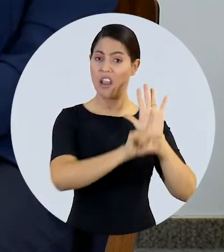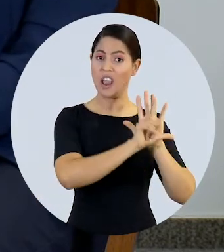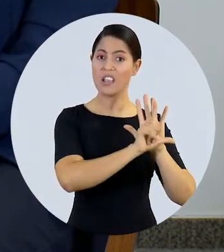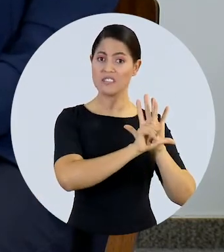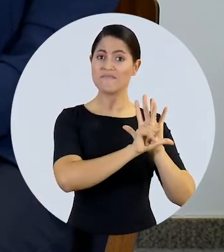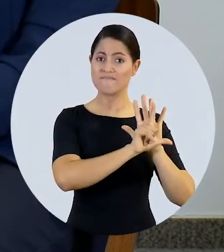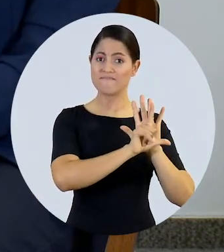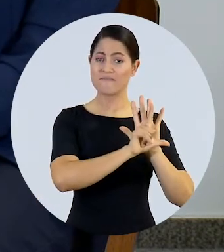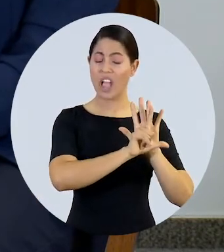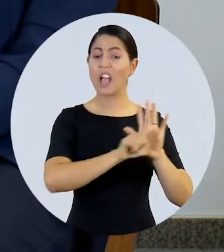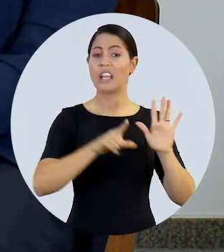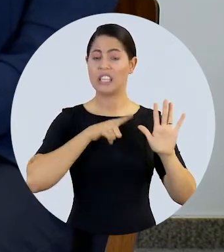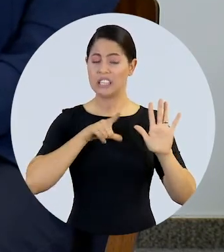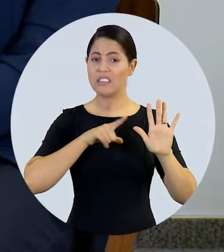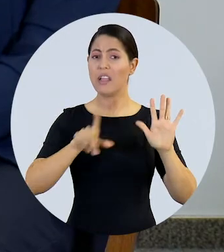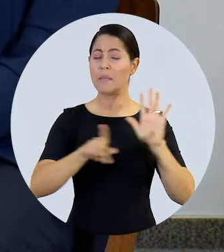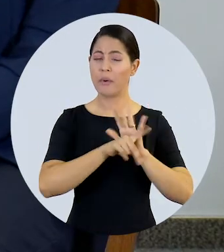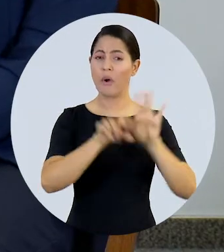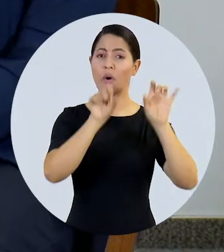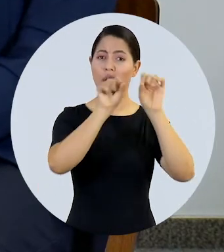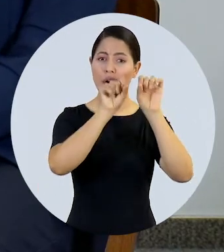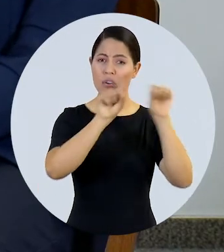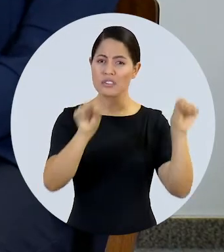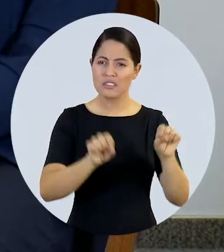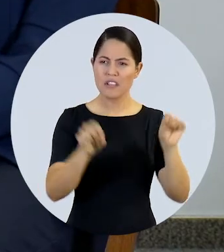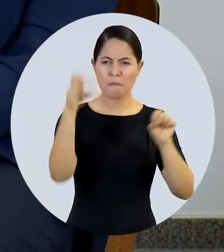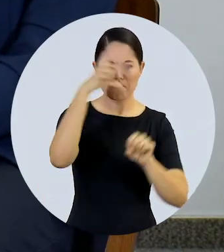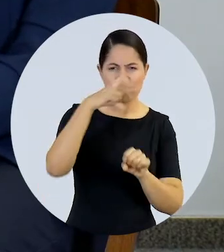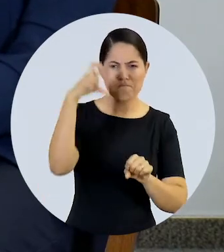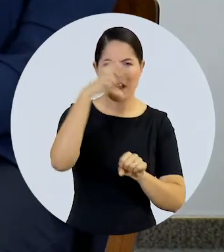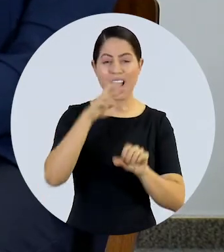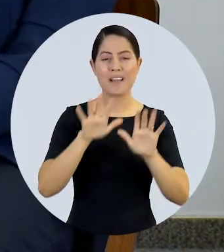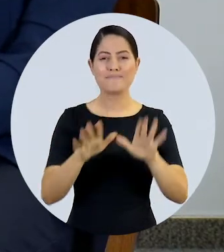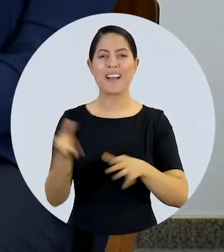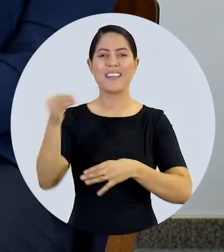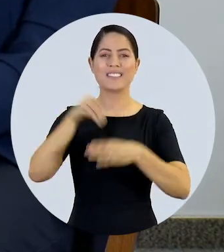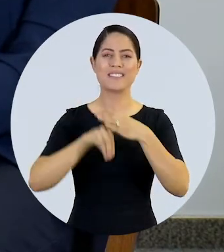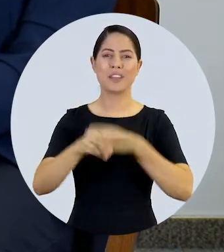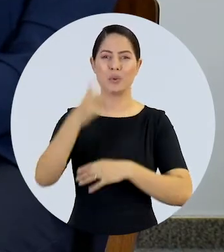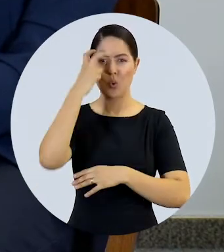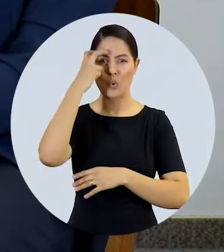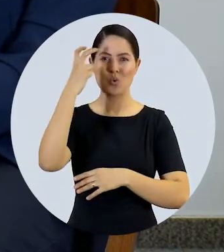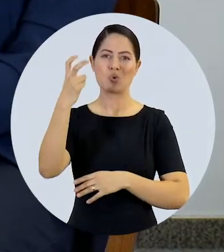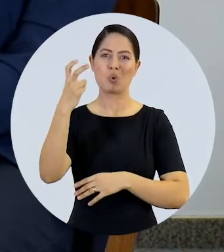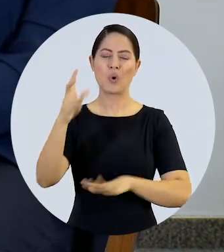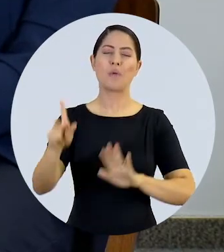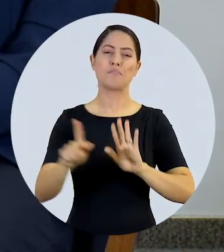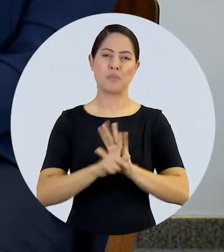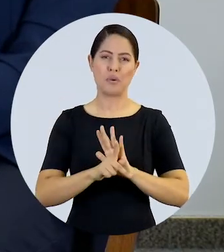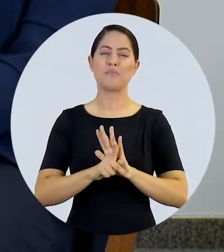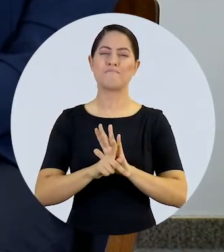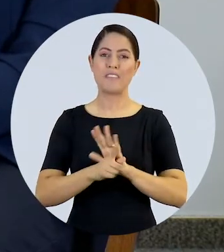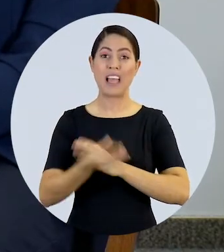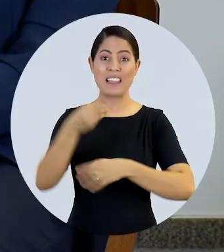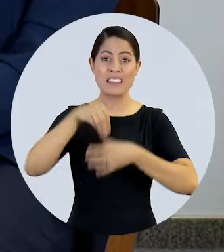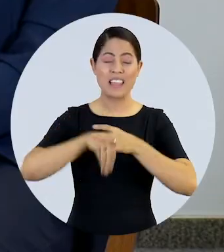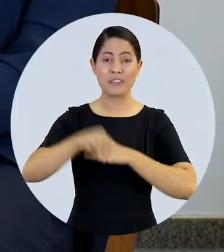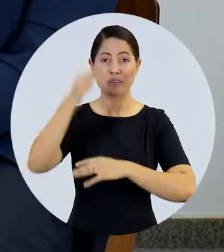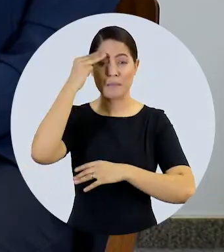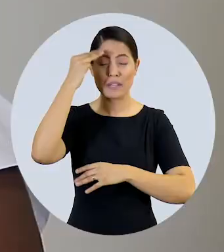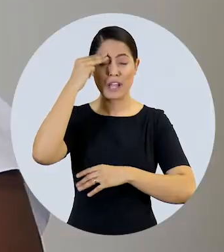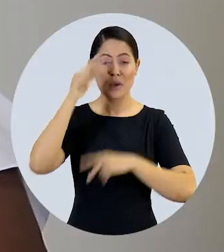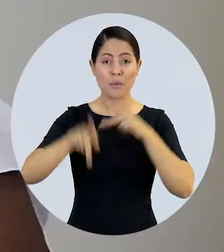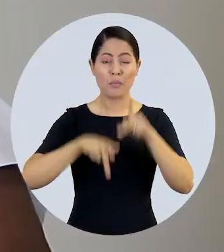que você tenha leis que regulem, mesmo que você tenha sistemas que fiscalizem, mas você tem uma cultura e uma concepção